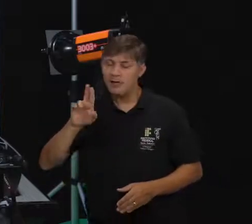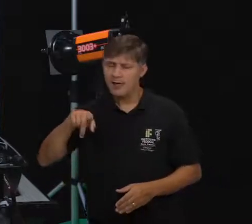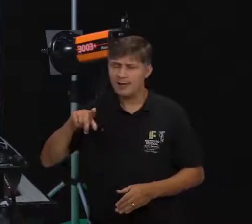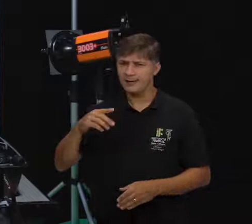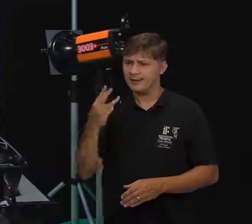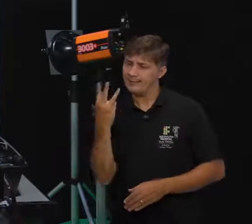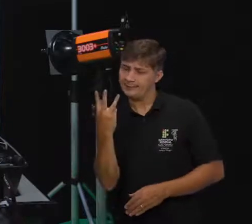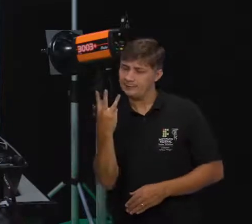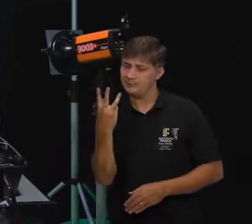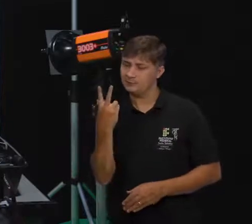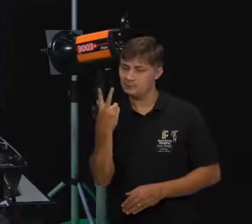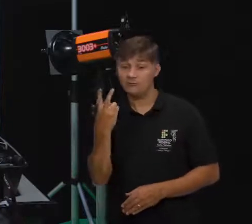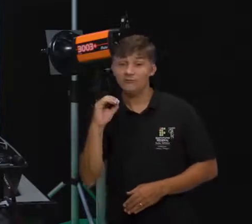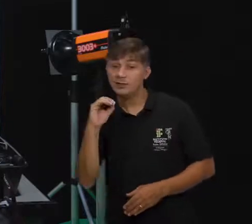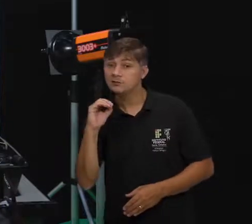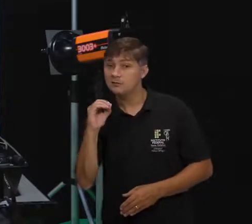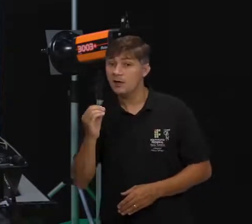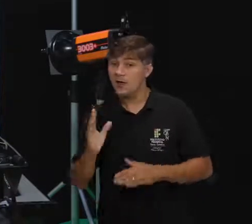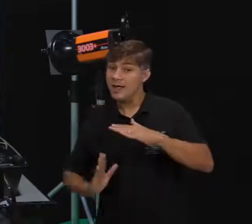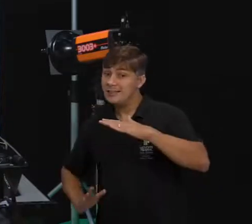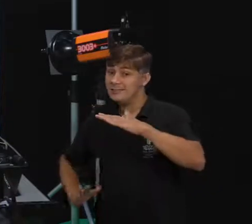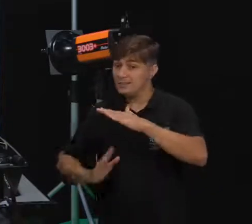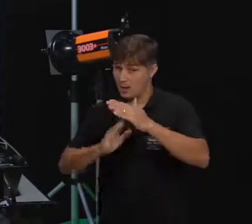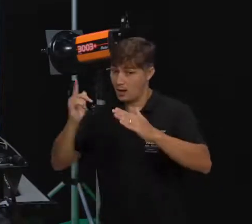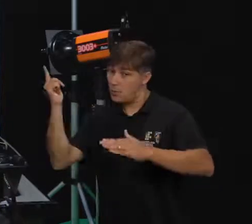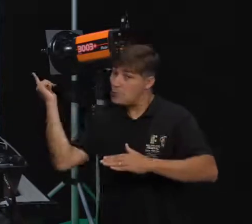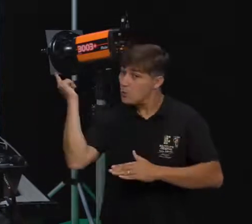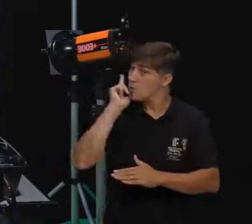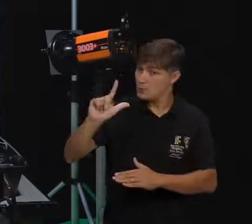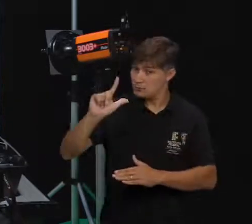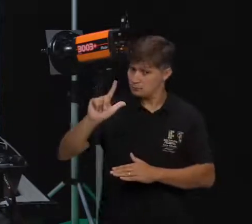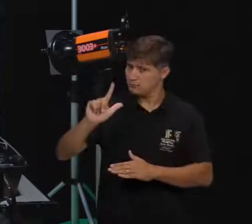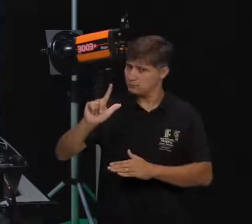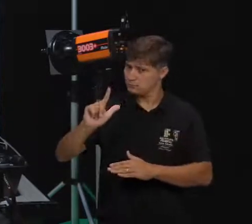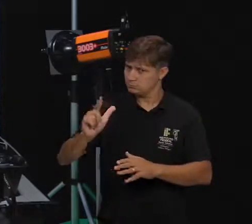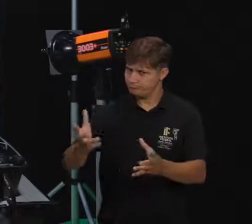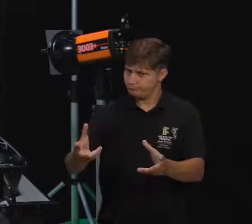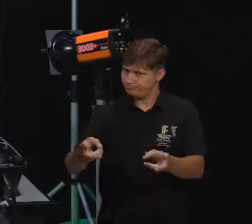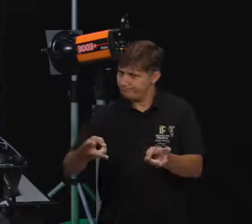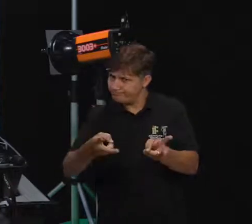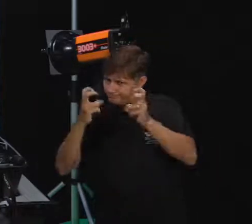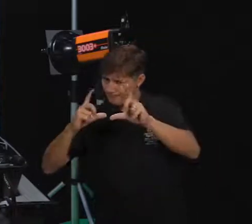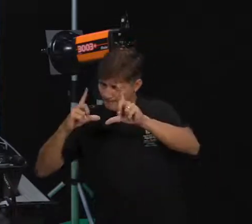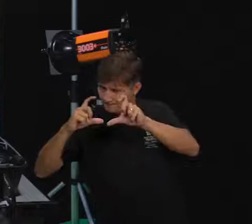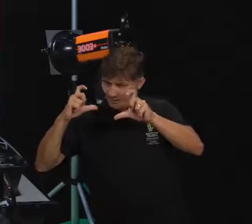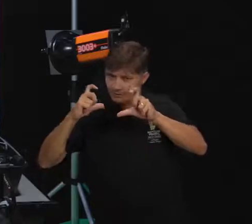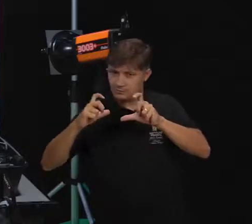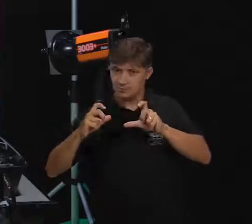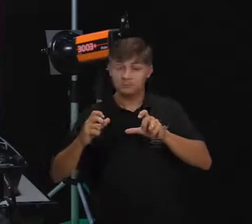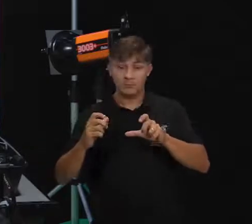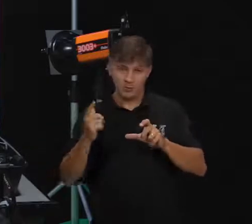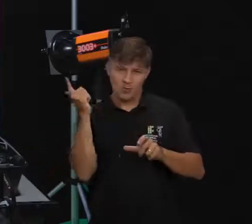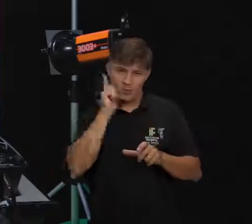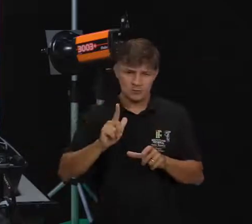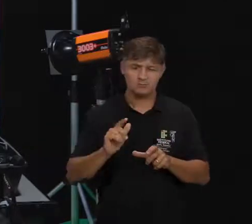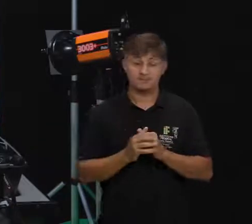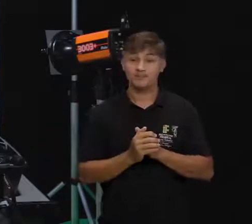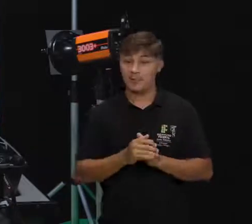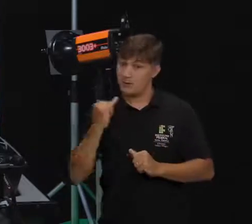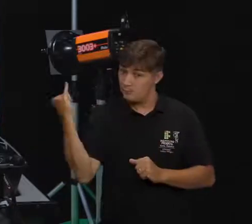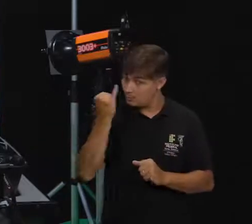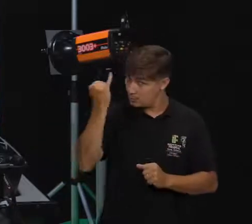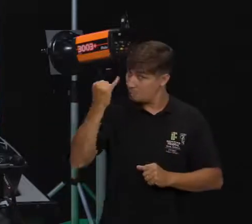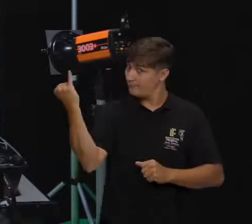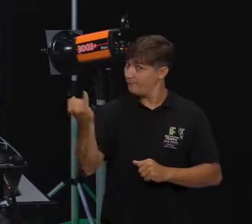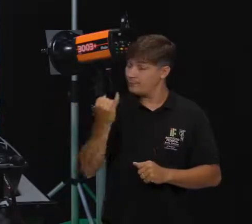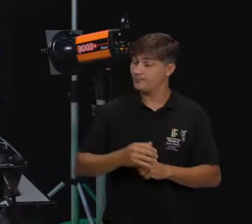aquela velocidade em 320, que é o máximo que eu consigo para ter o máximo de congelamento na minha câmera. Então acho isso